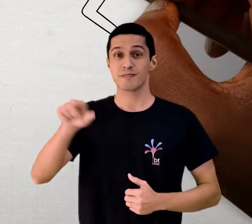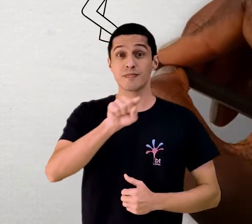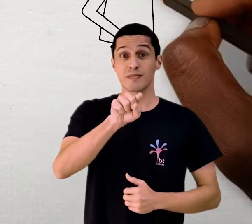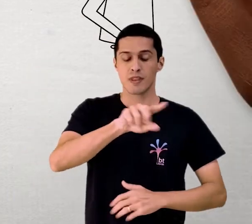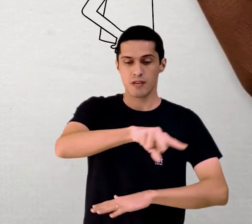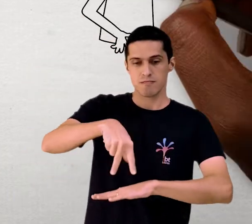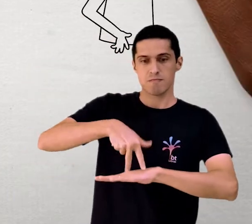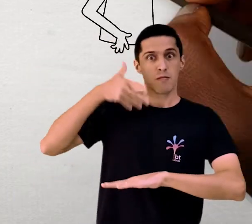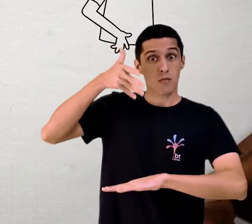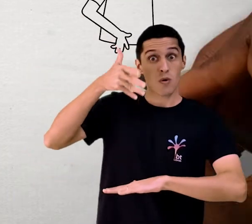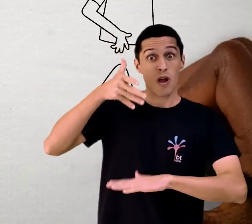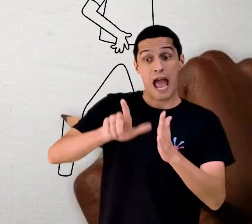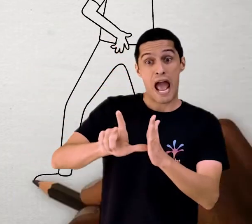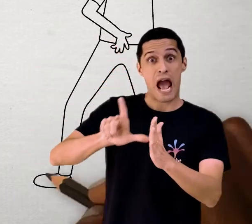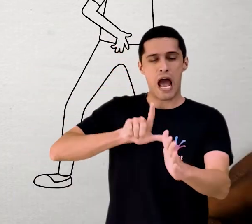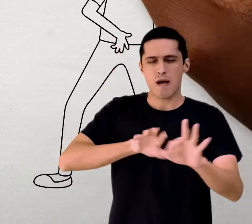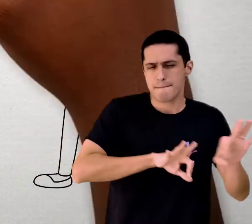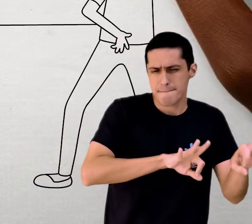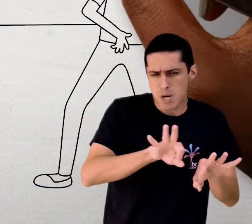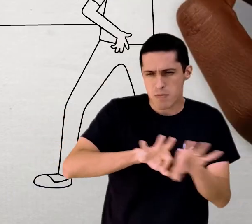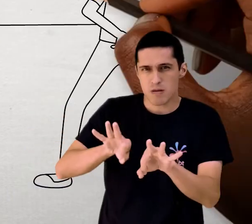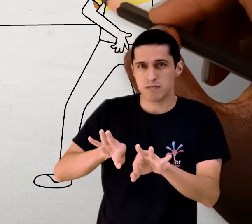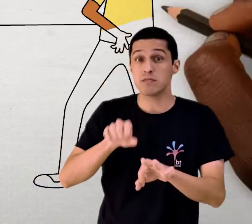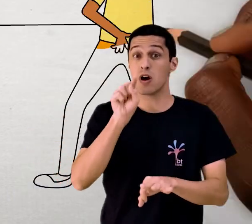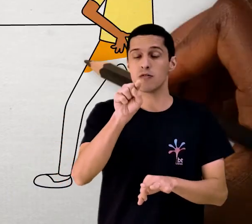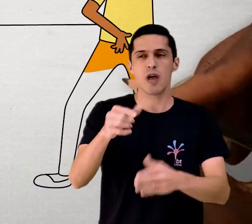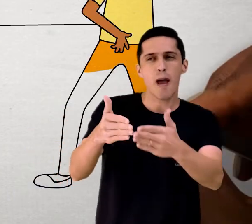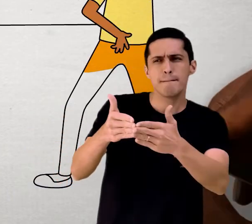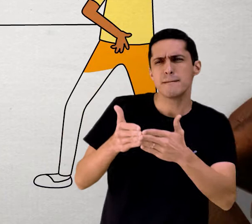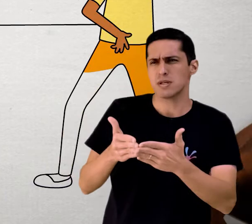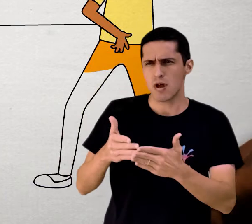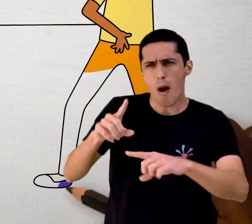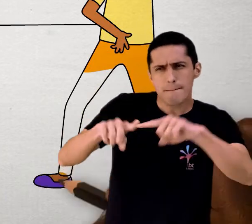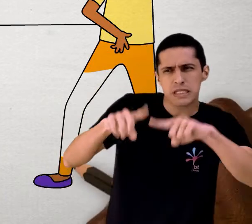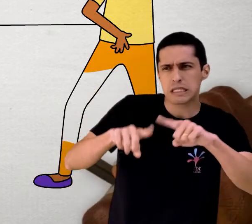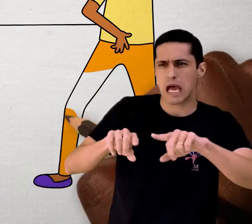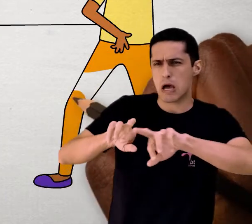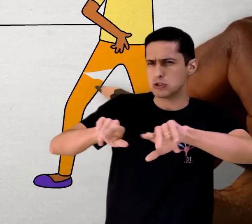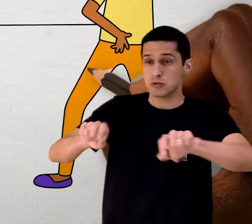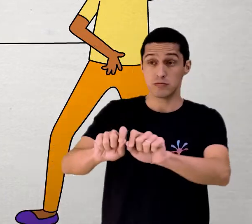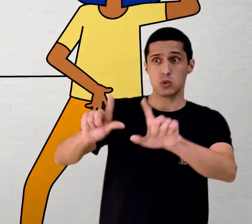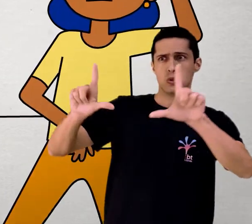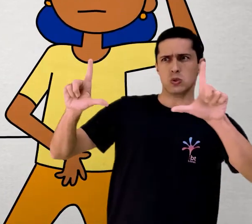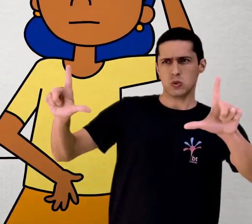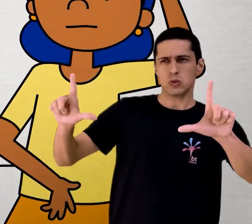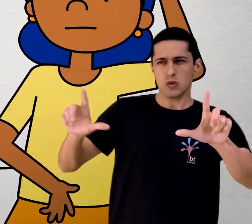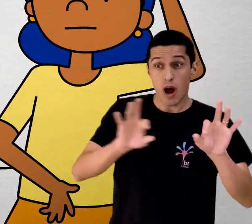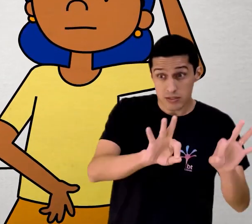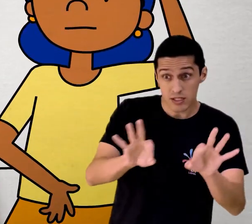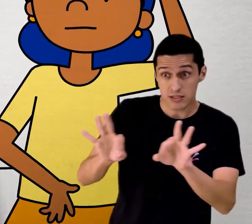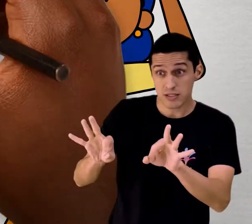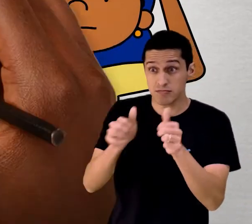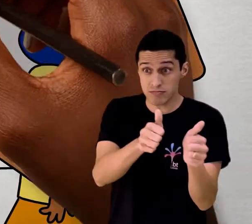antecedência. Você solicitou que preparassem e checassem todos os materiais e equipamentos. E no momento da abertura, em